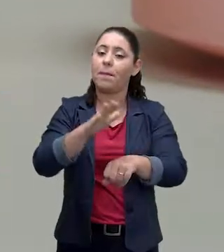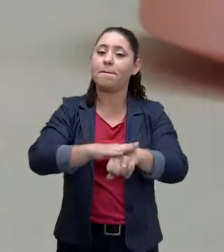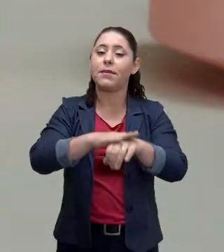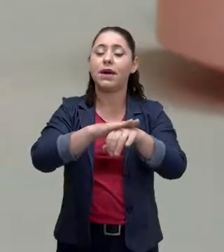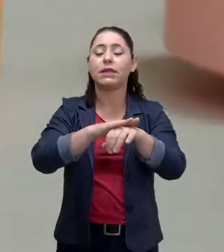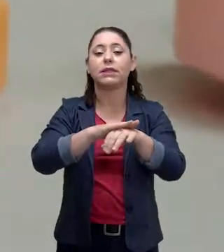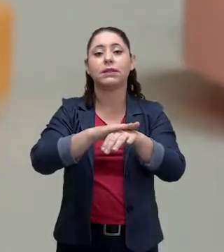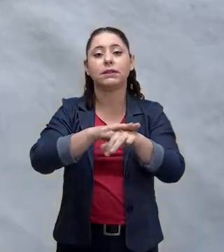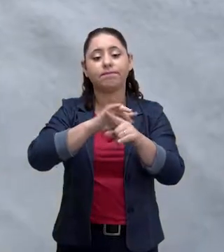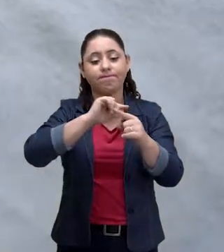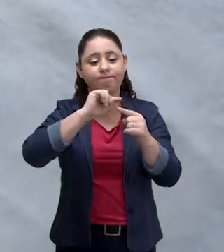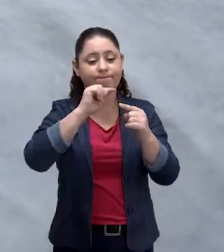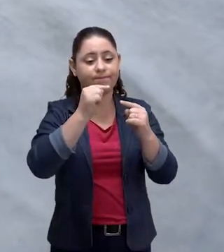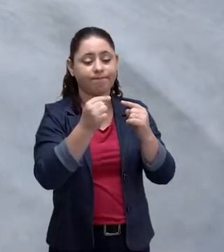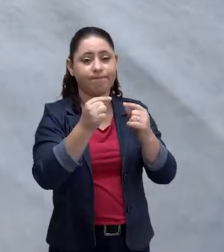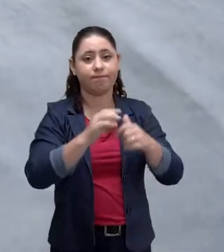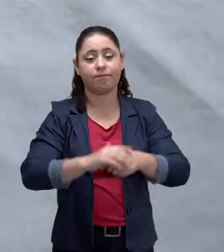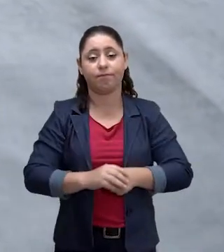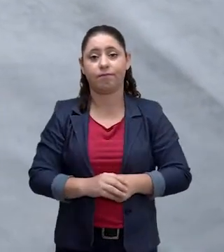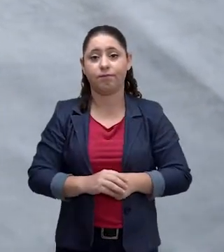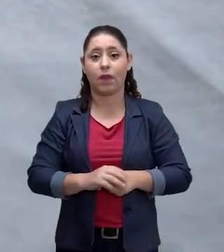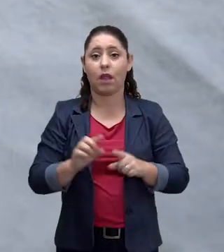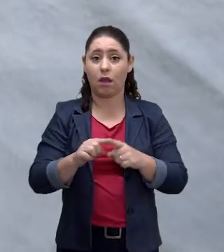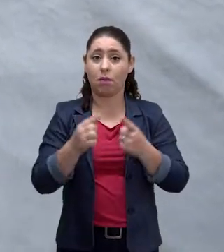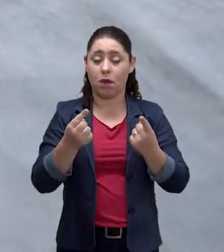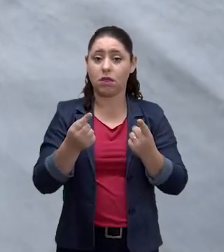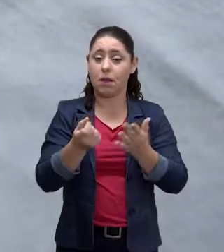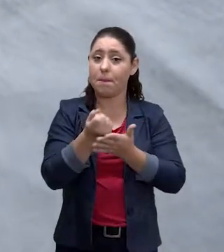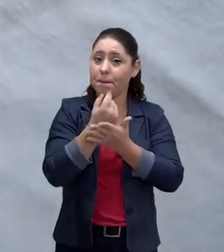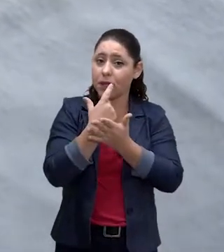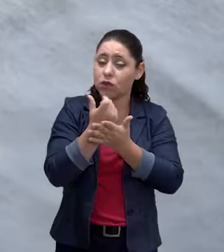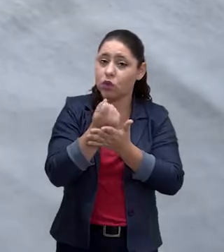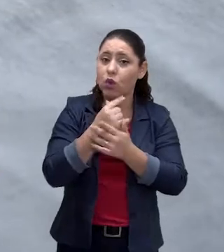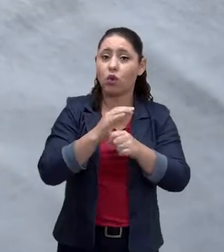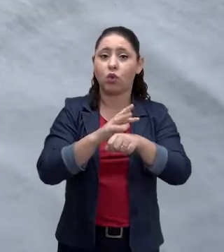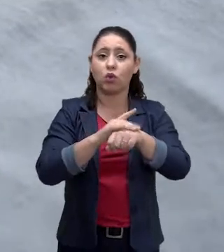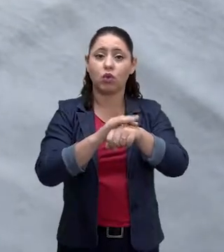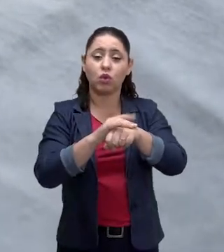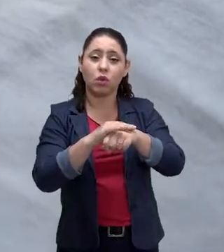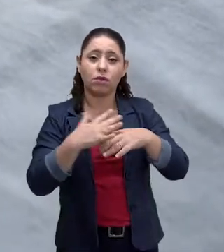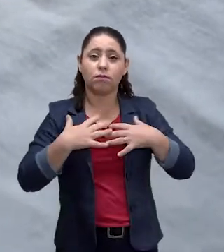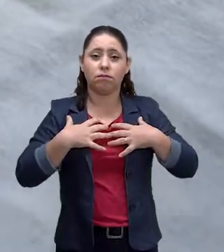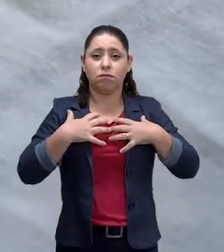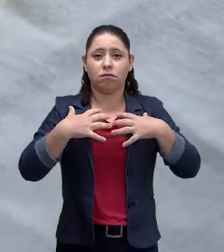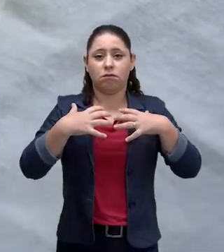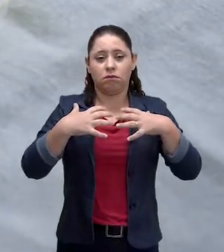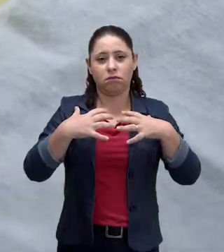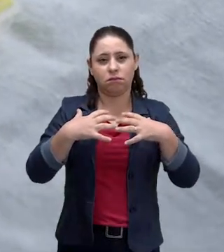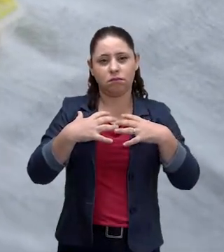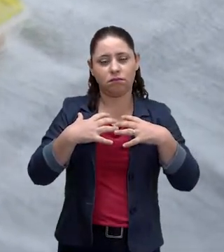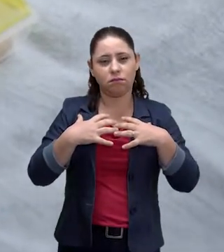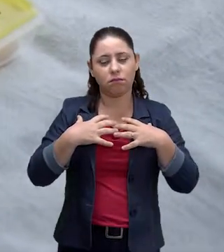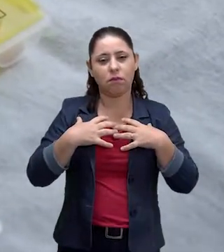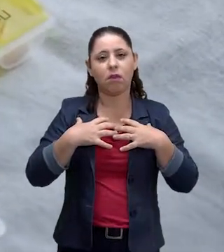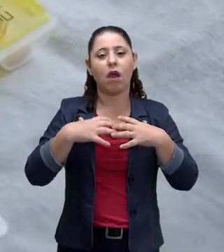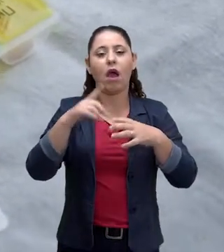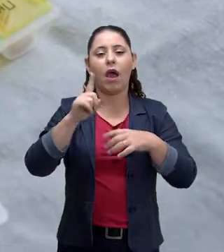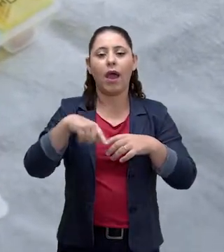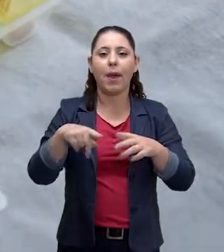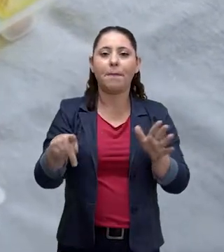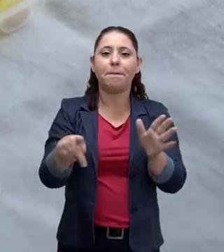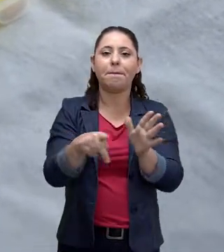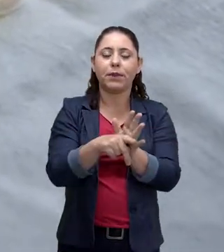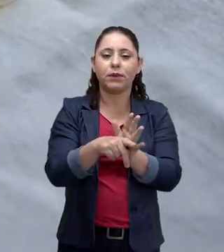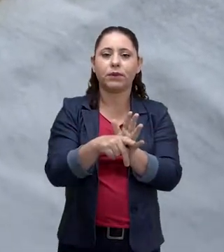mais específica. Mas medicamentos para doenças pulmonares, que são